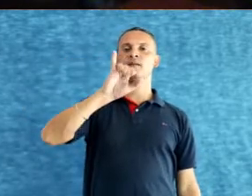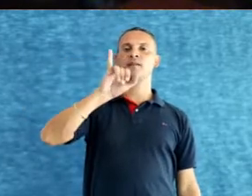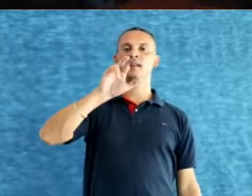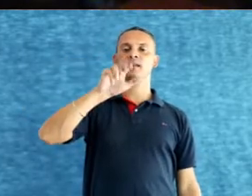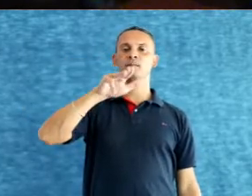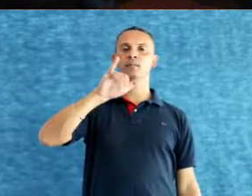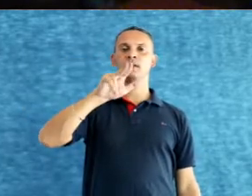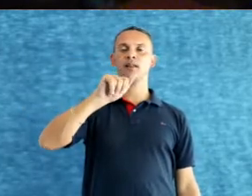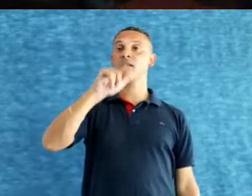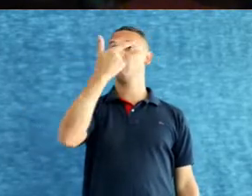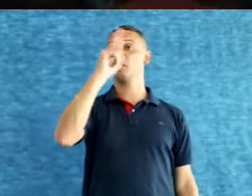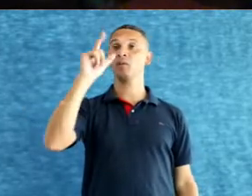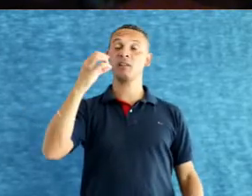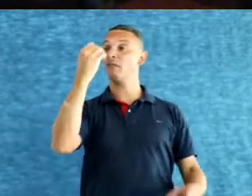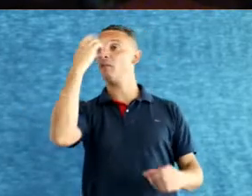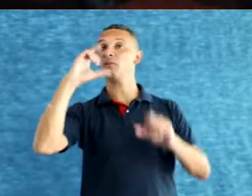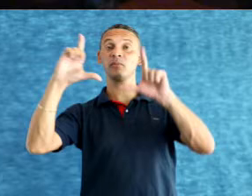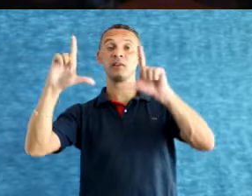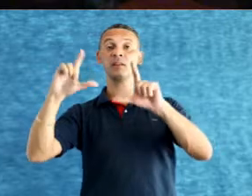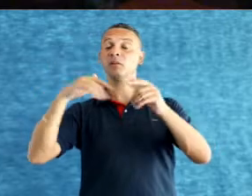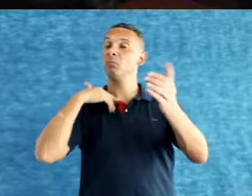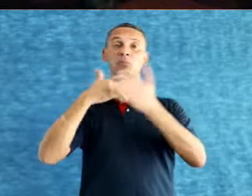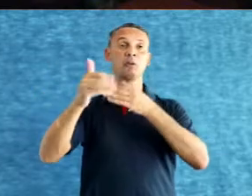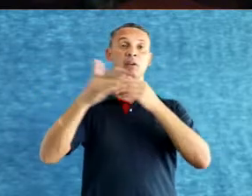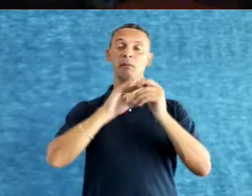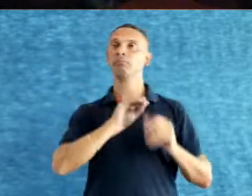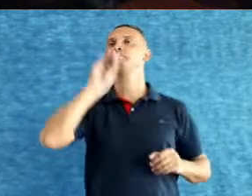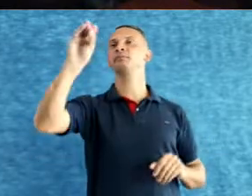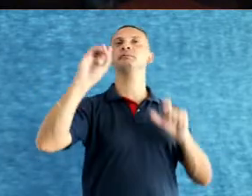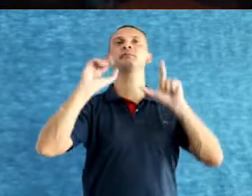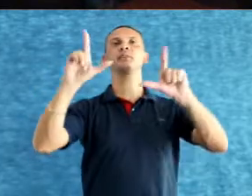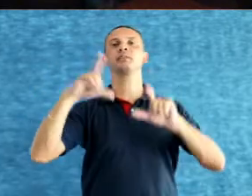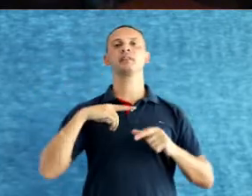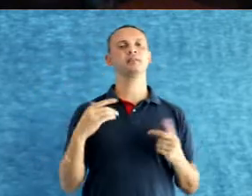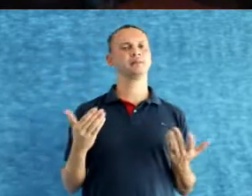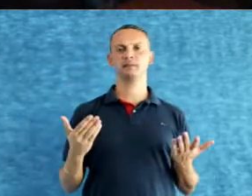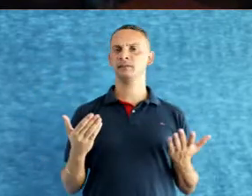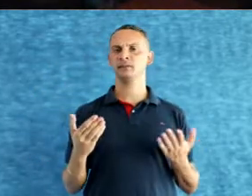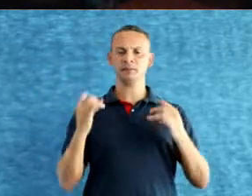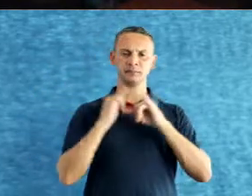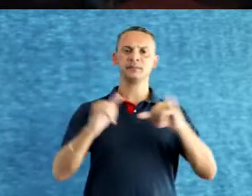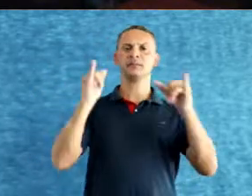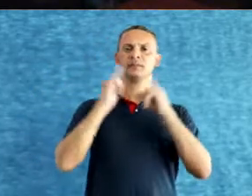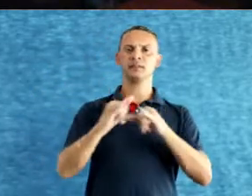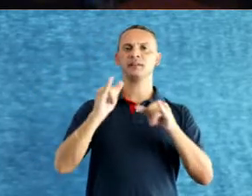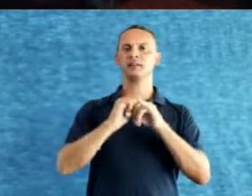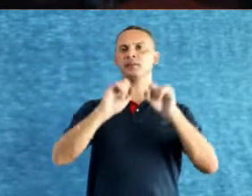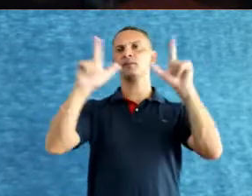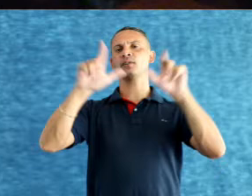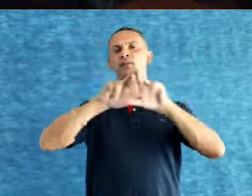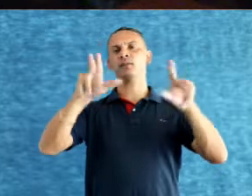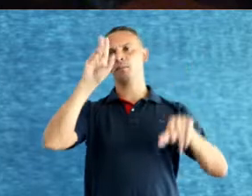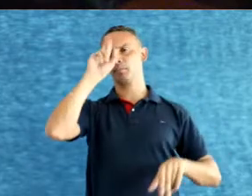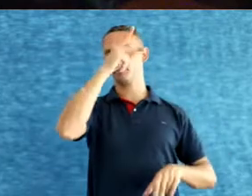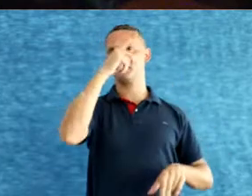era ilustrar esse convite com uma foto da Nísia. Ah. E aí nós fomos ao Google e